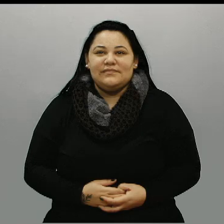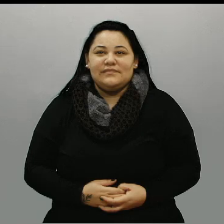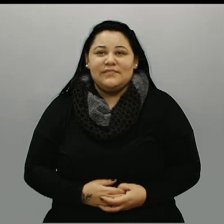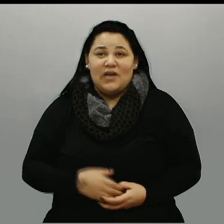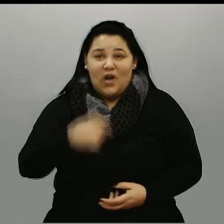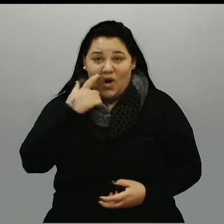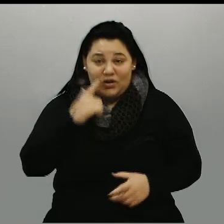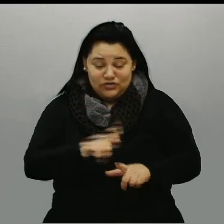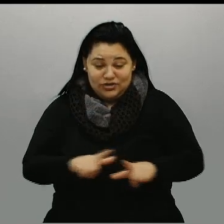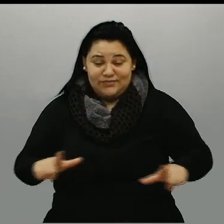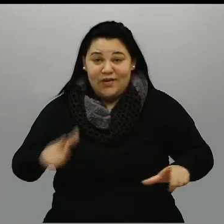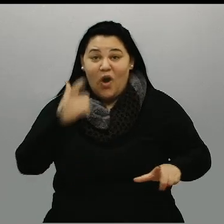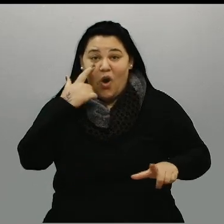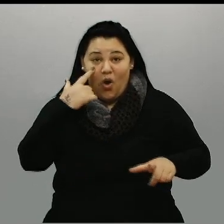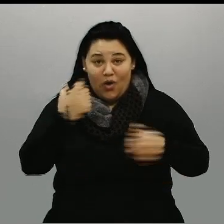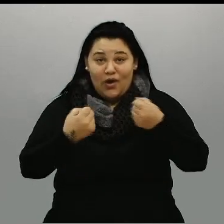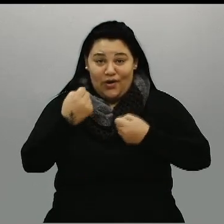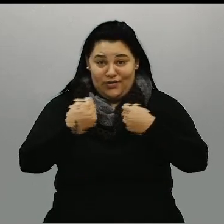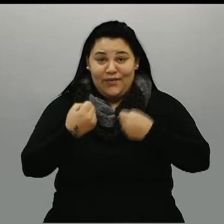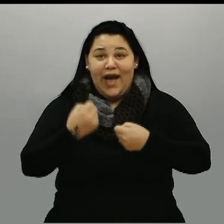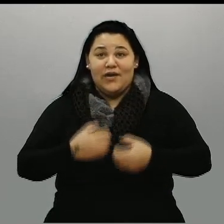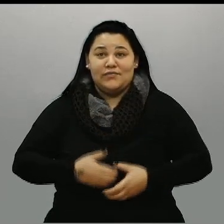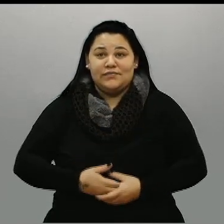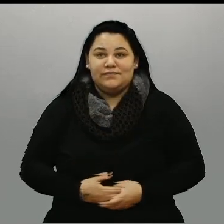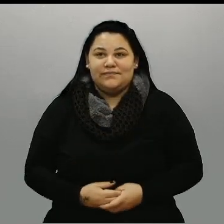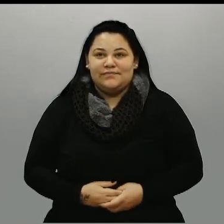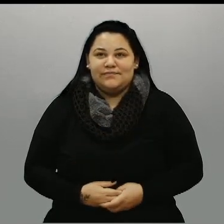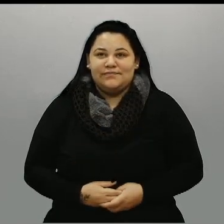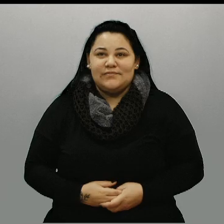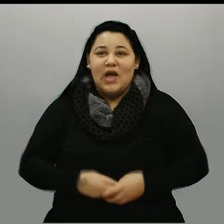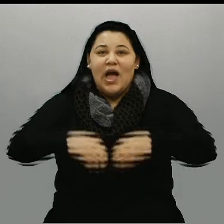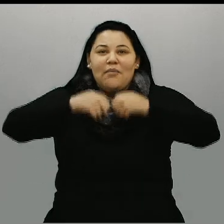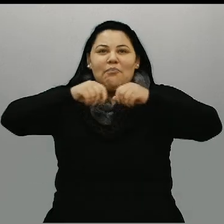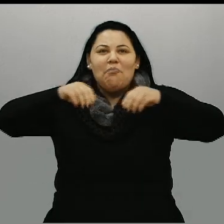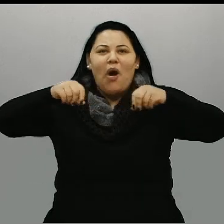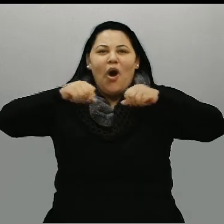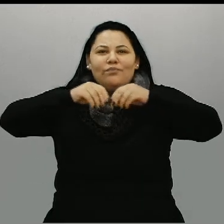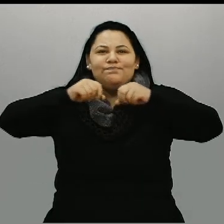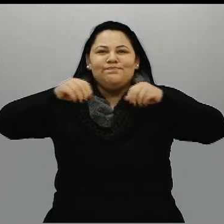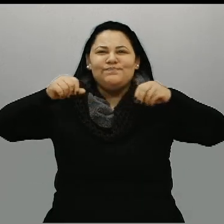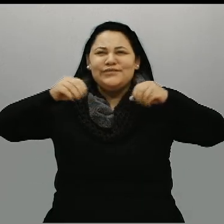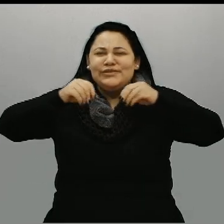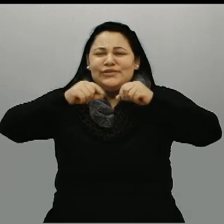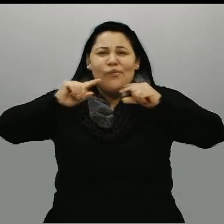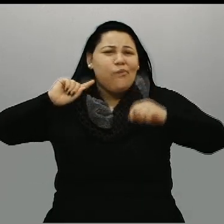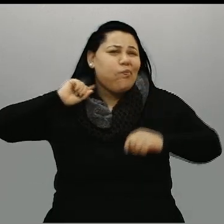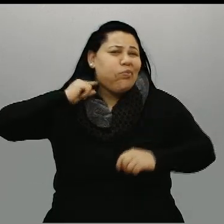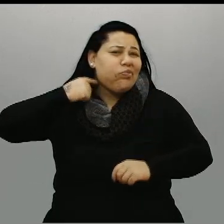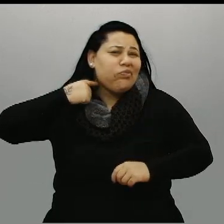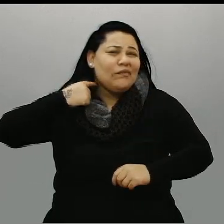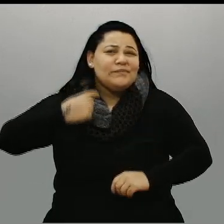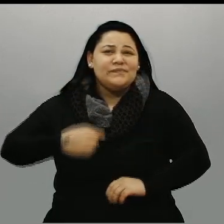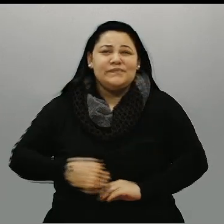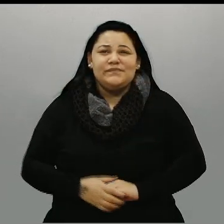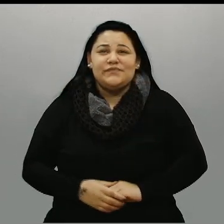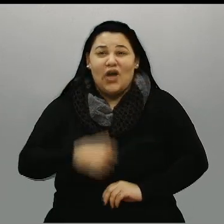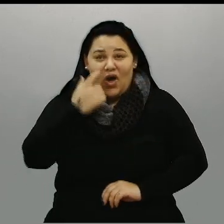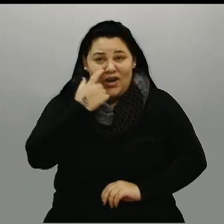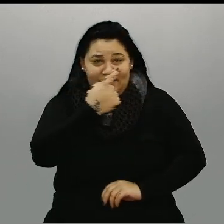dos carros. Olha só, vê se pode um negócio desse. Olha só, olha isso.